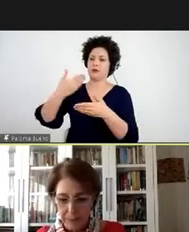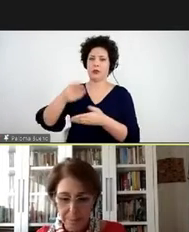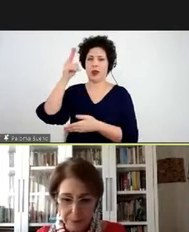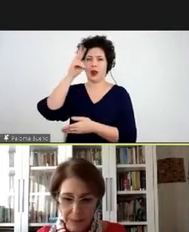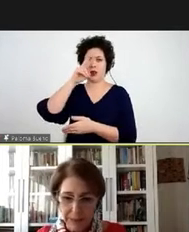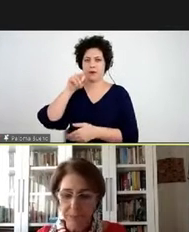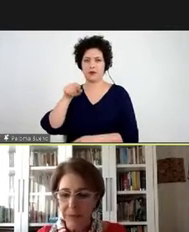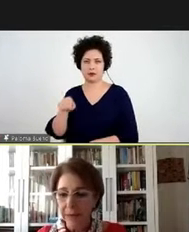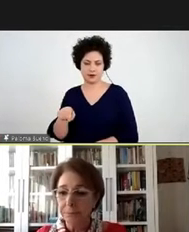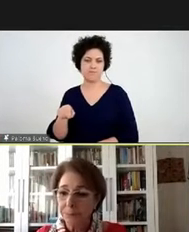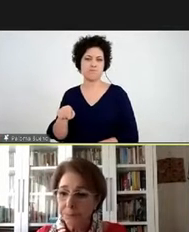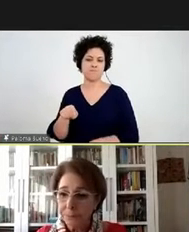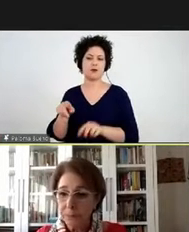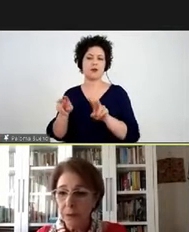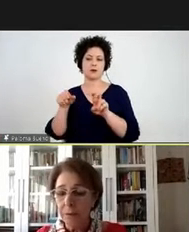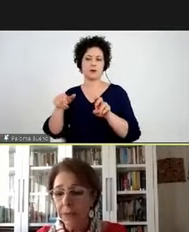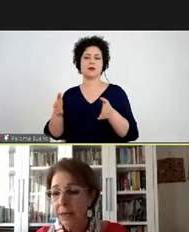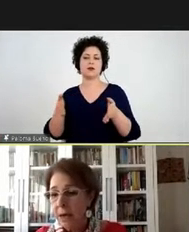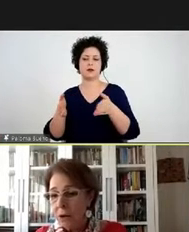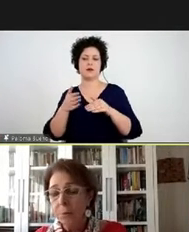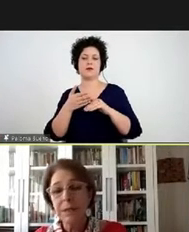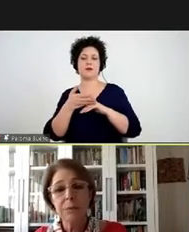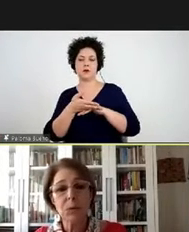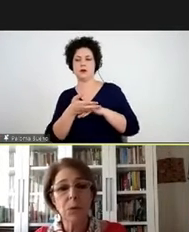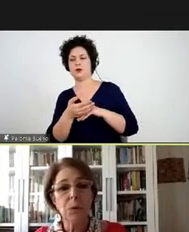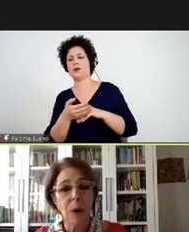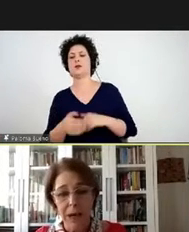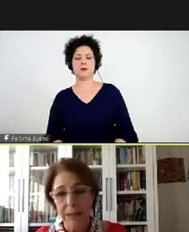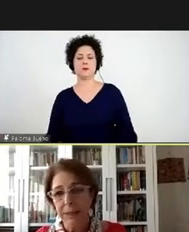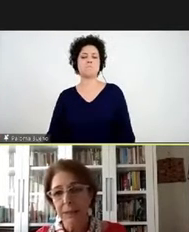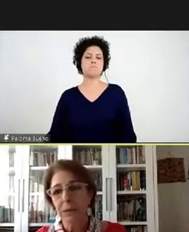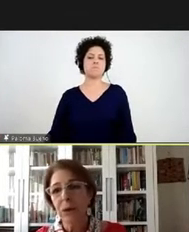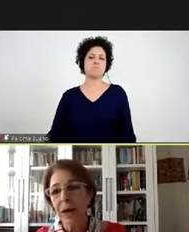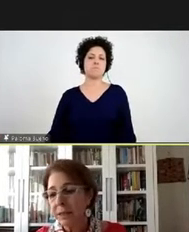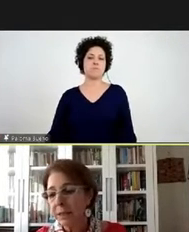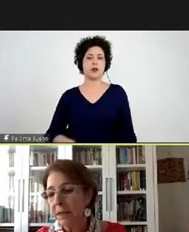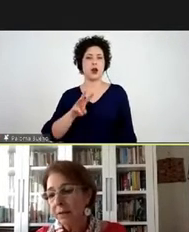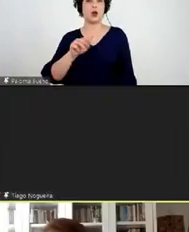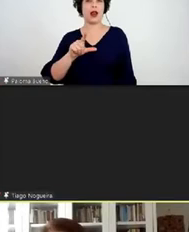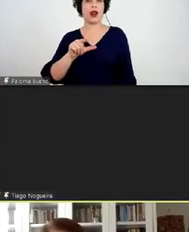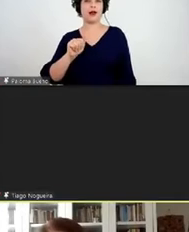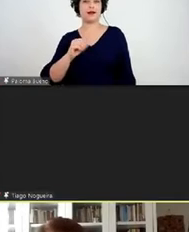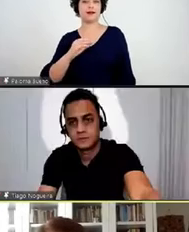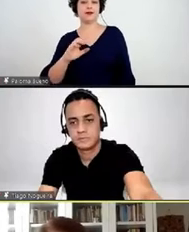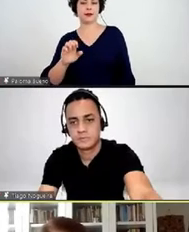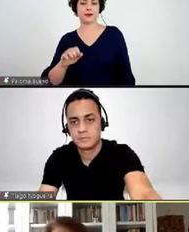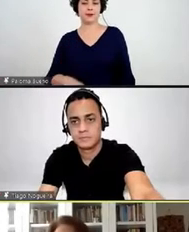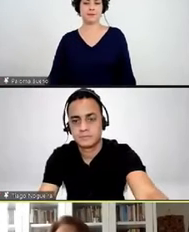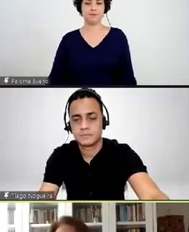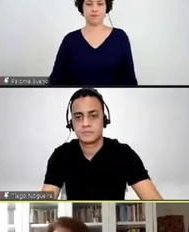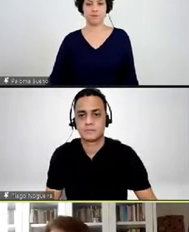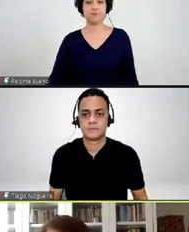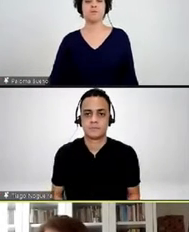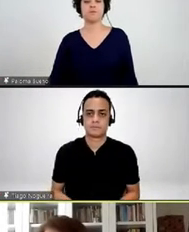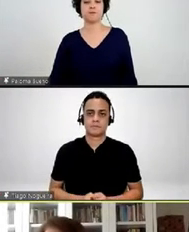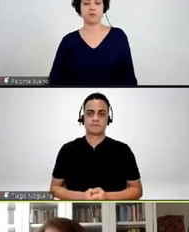essa capela, tá? Bem, começamos com o Wallace. O Wallace foi professor de fotografia,